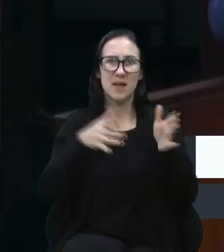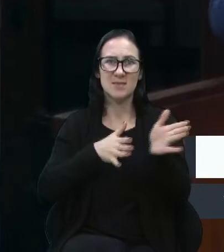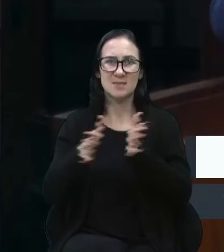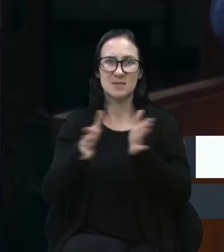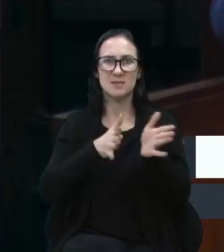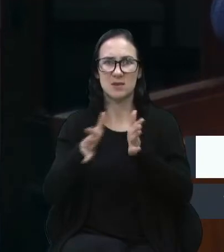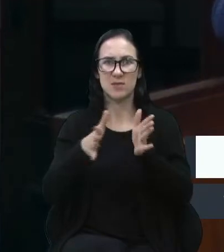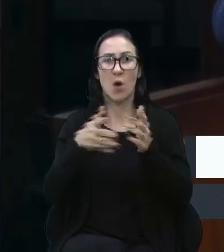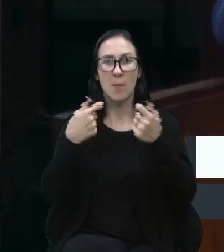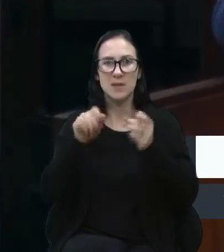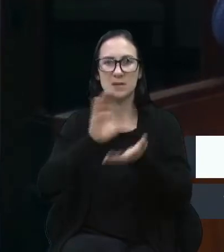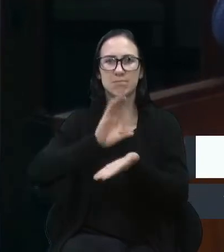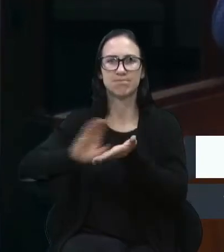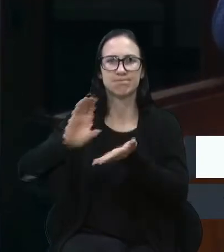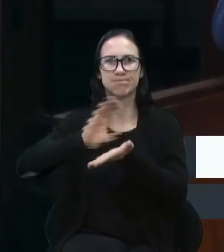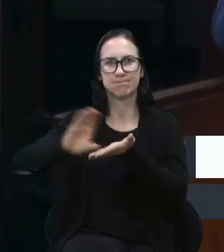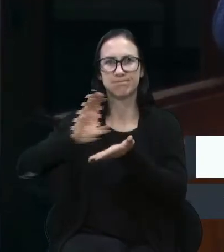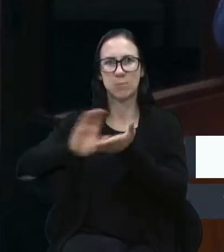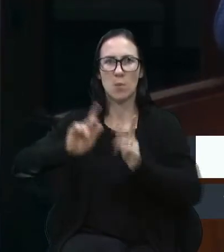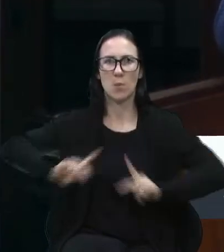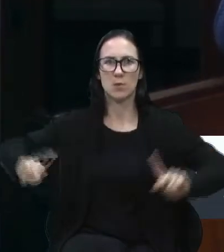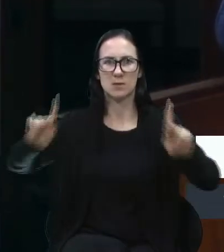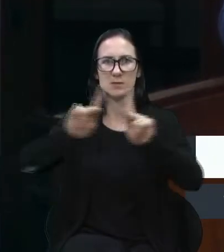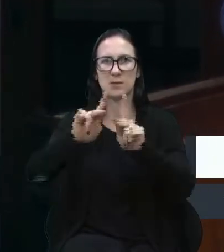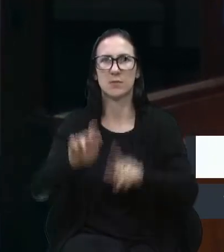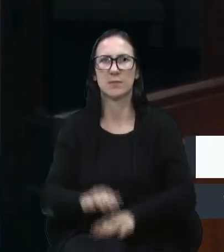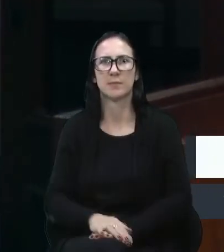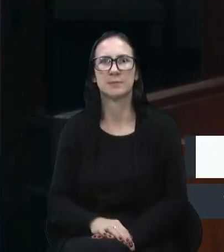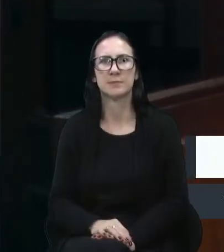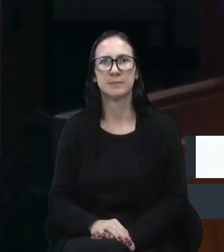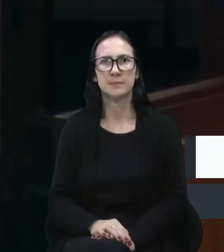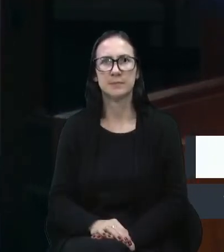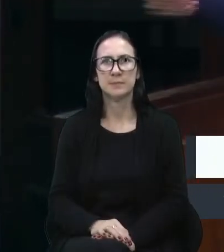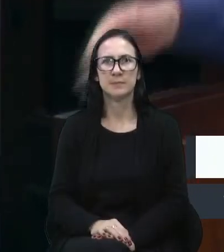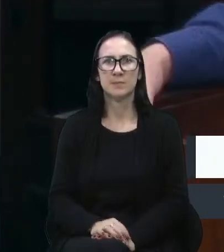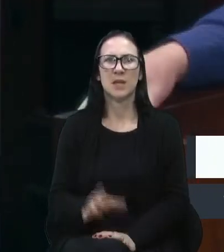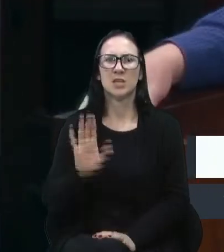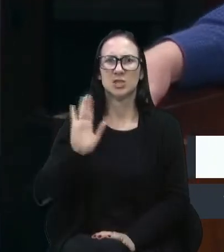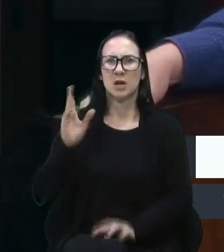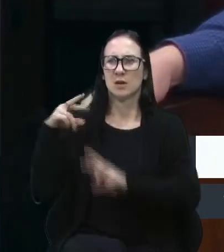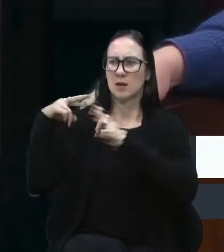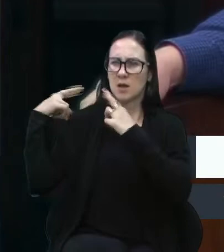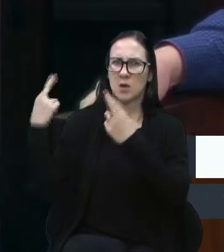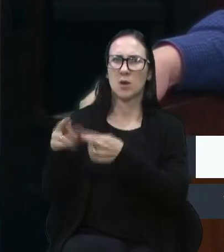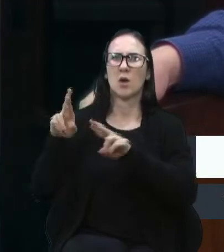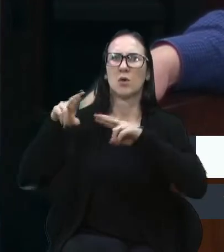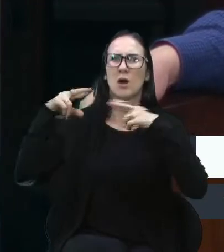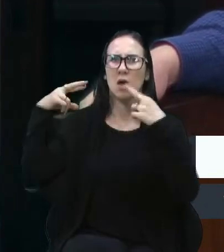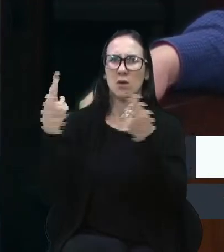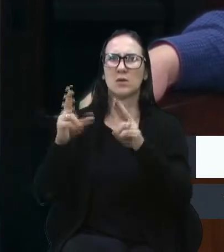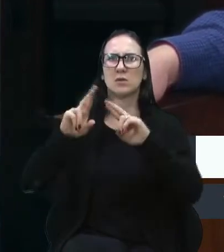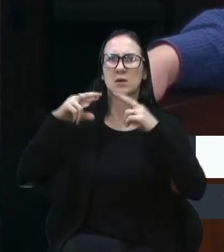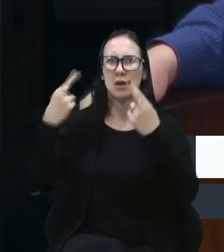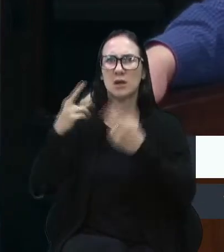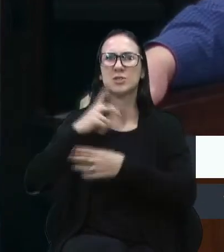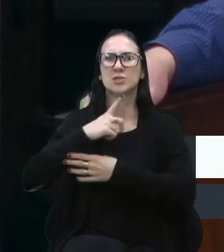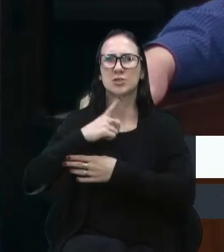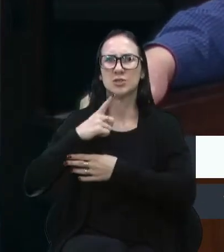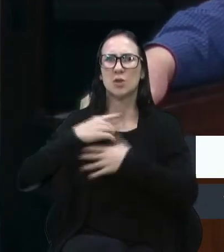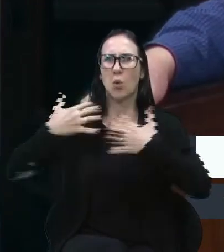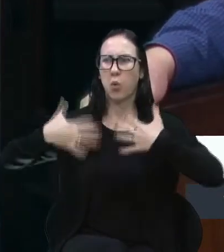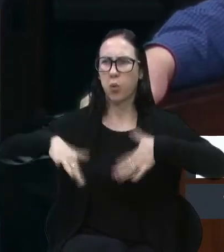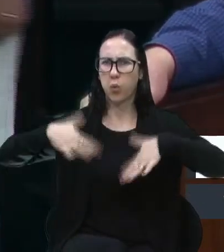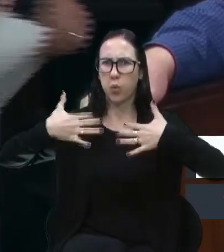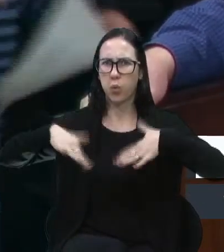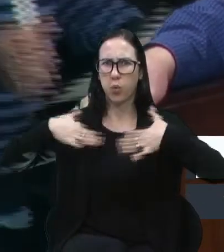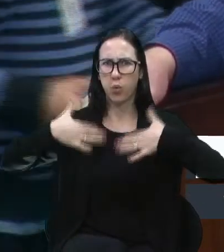subsídio. Nessas reuniões, foram algumas muito acaloradas, as pessoas que pagavam um valor um pouco